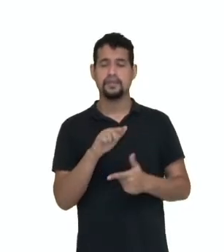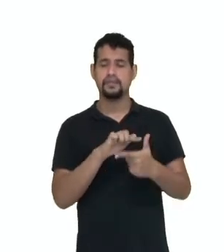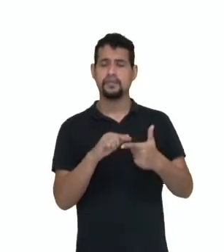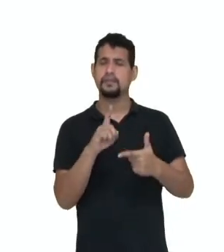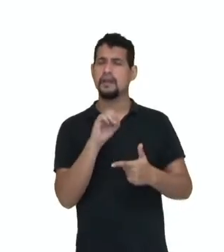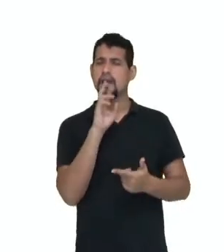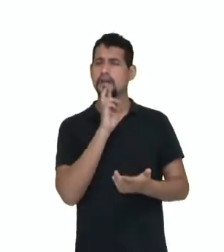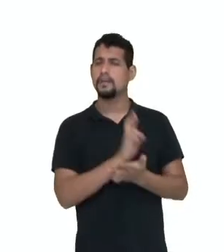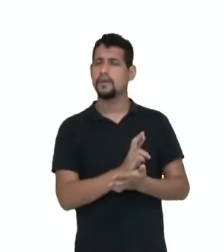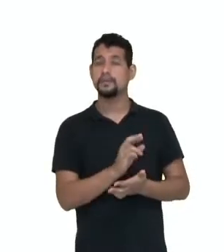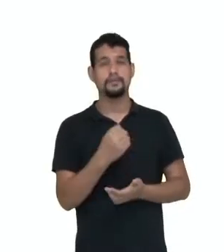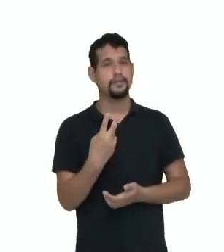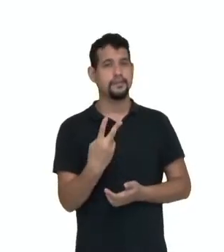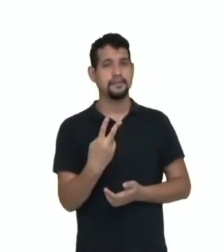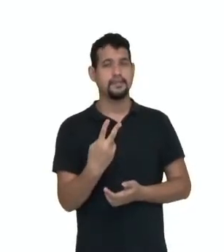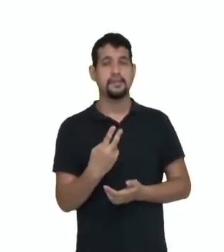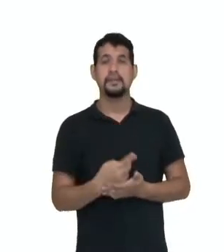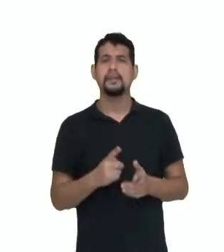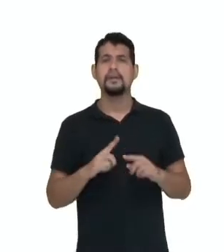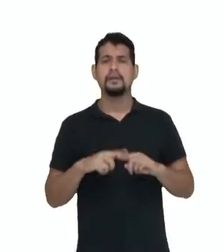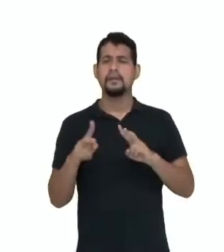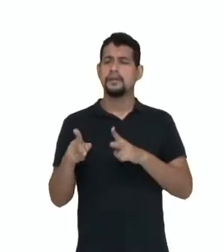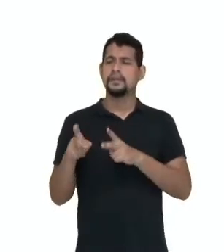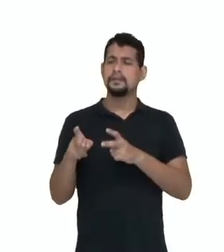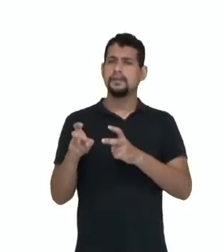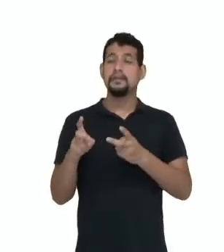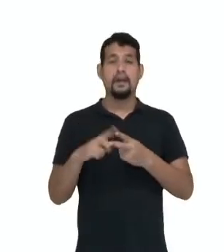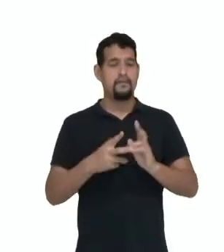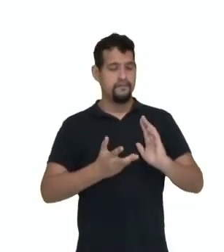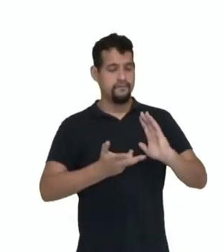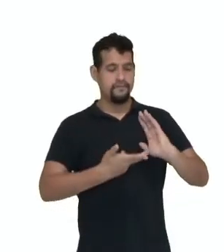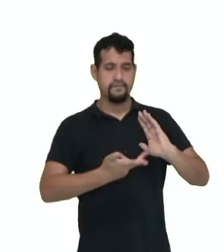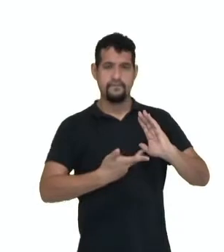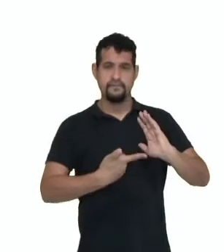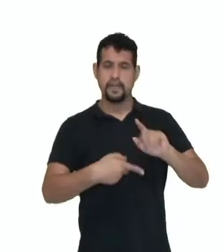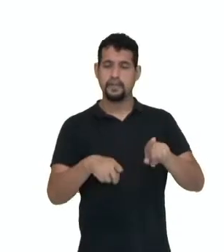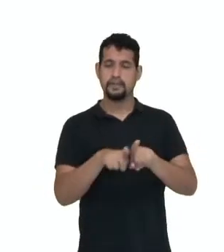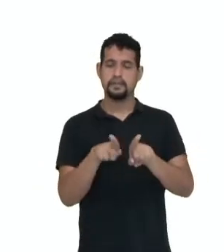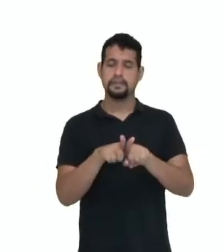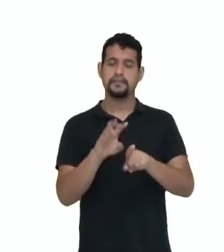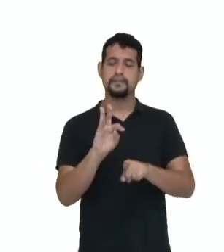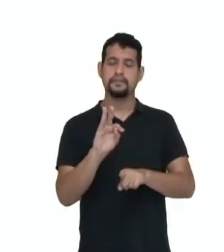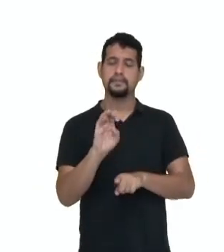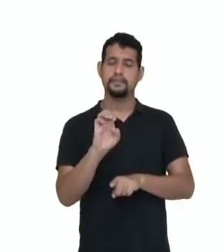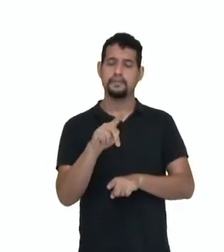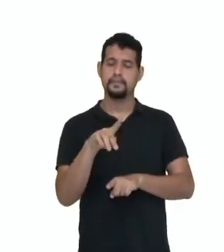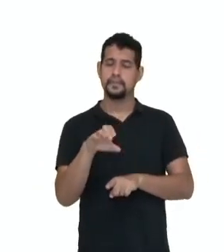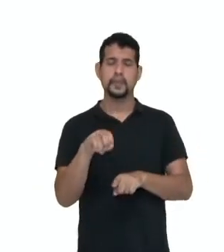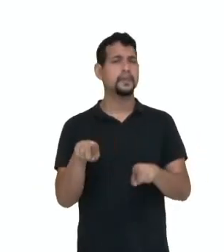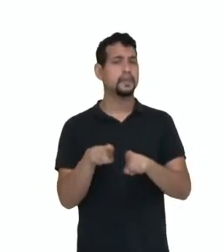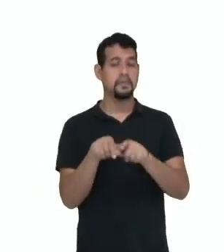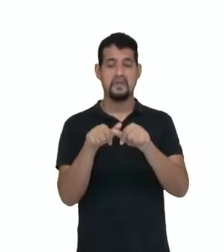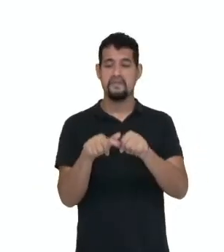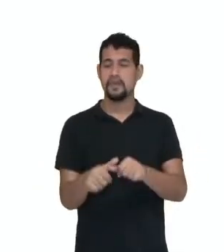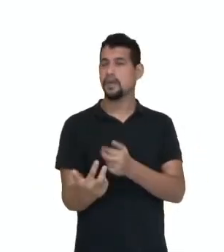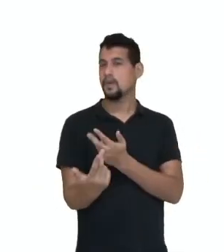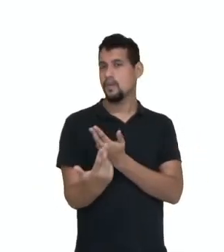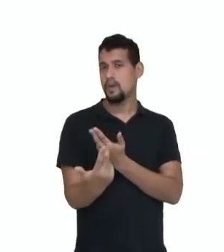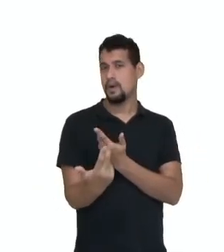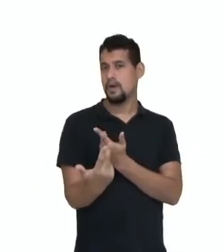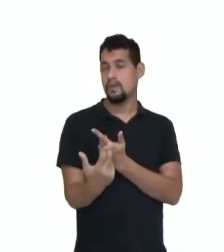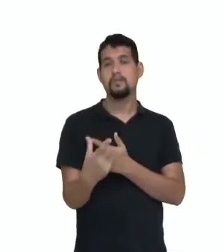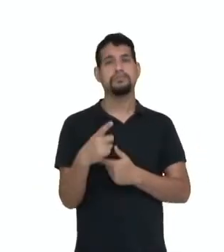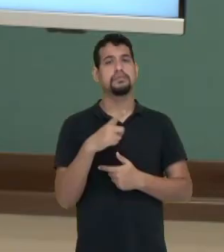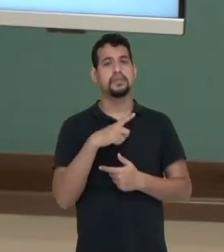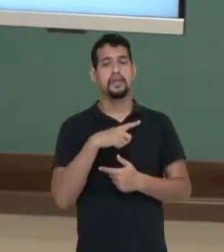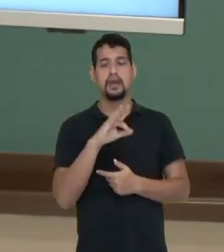vai dar 2. Então, veja que a razão entre a velocidade e o tempo também permanece a mesma. É dada por